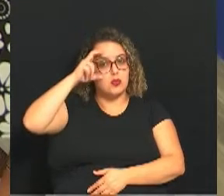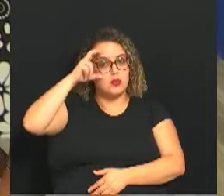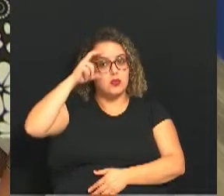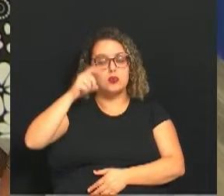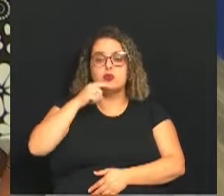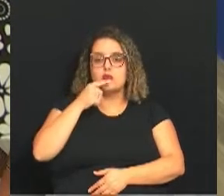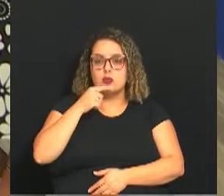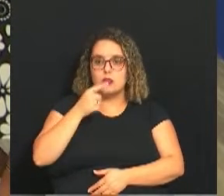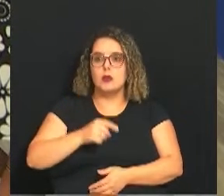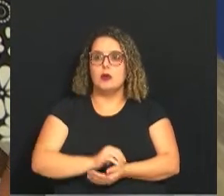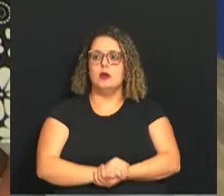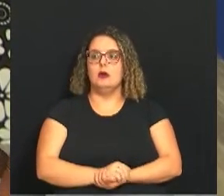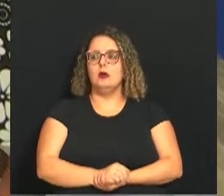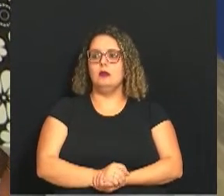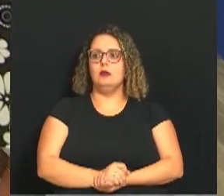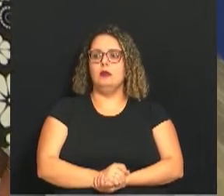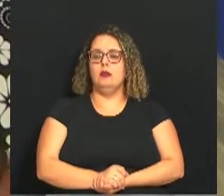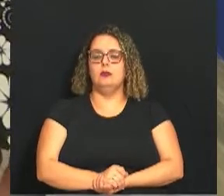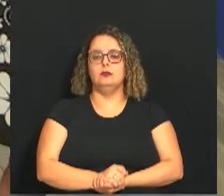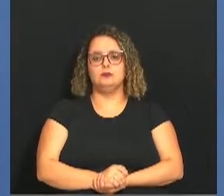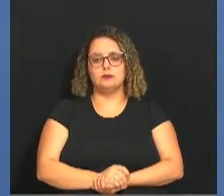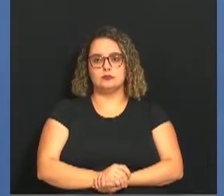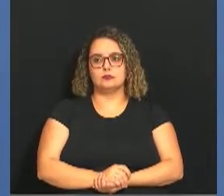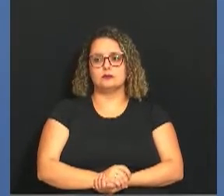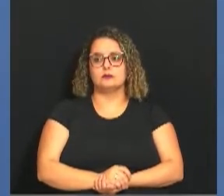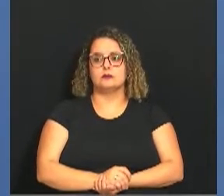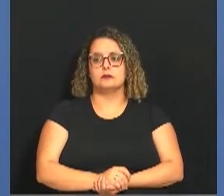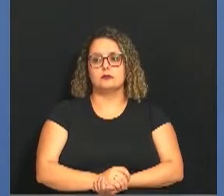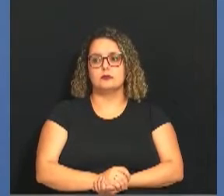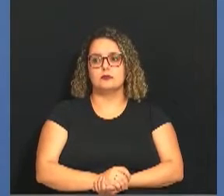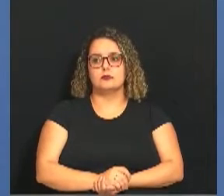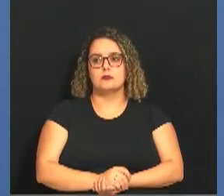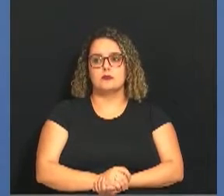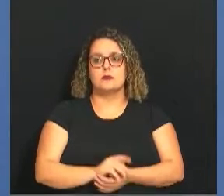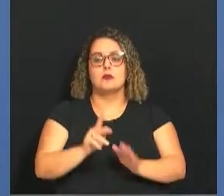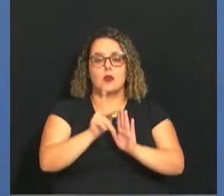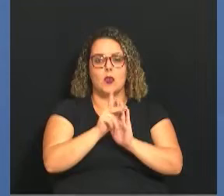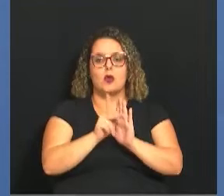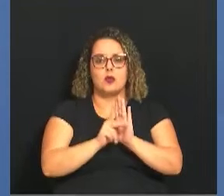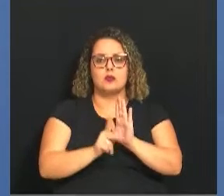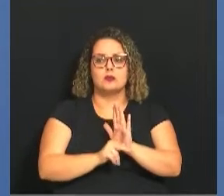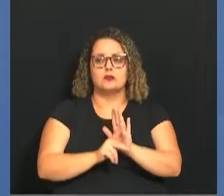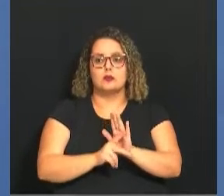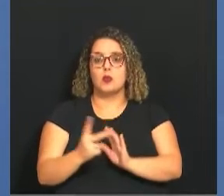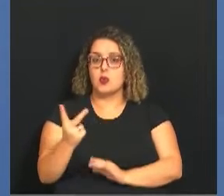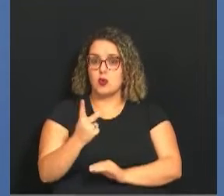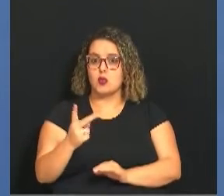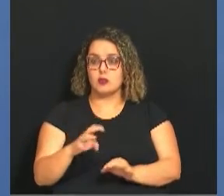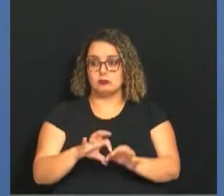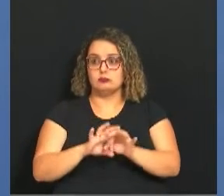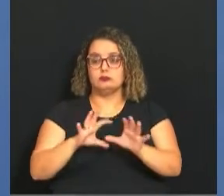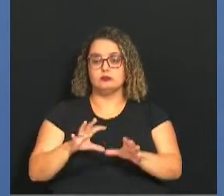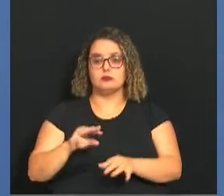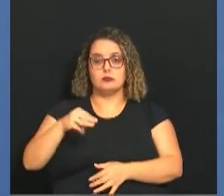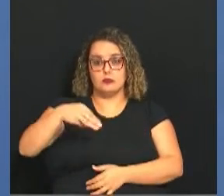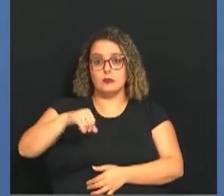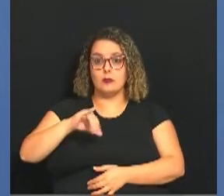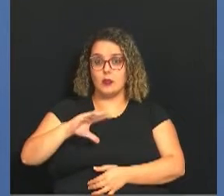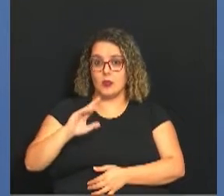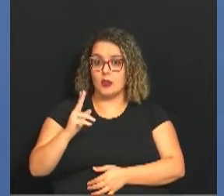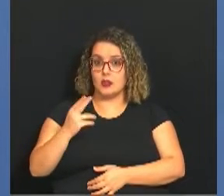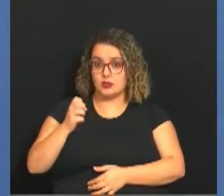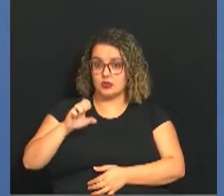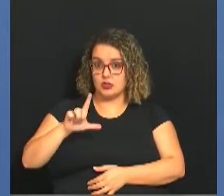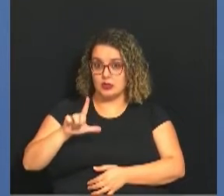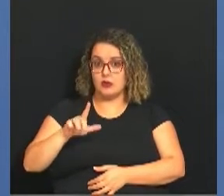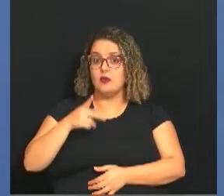Eduardo Magoga. É um projeto aí com dupla autoria e o Michel Amorim volta falando dessas